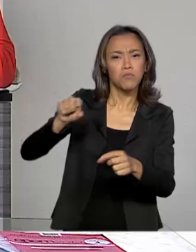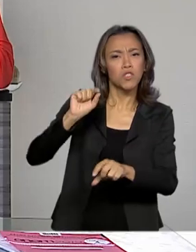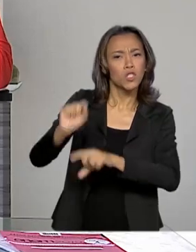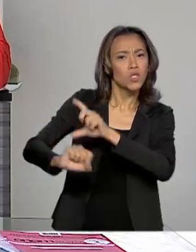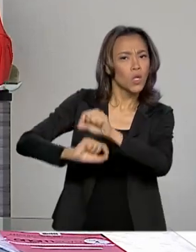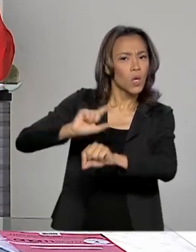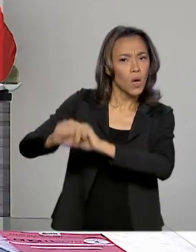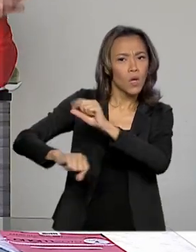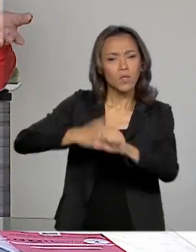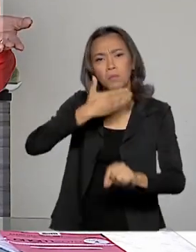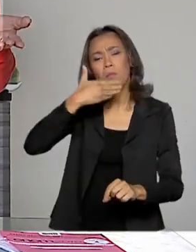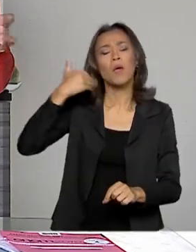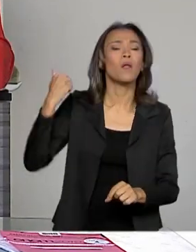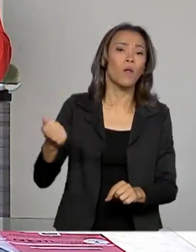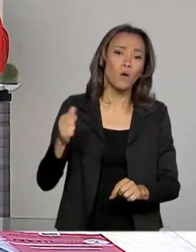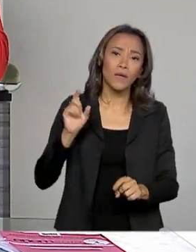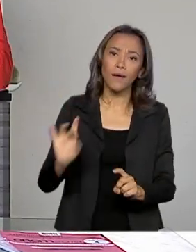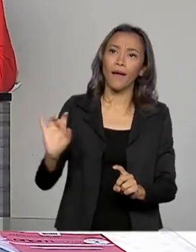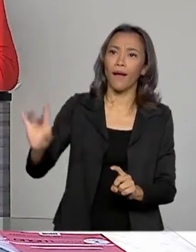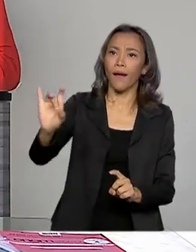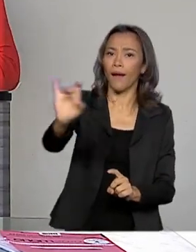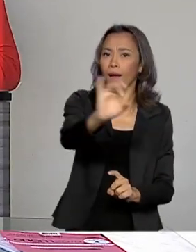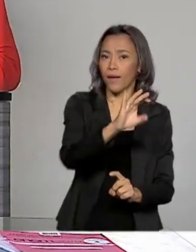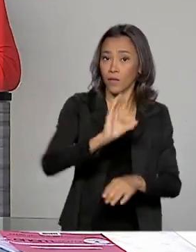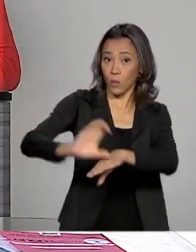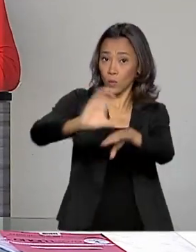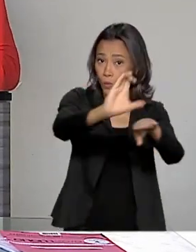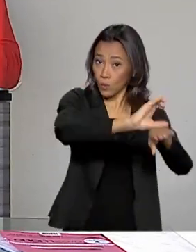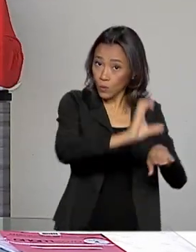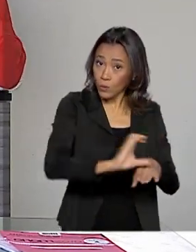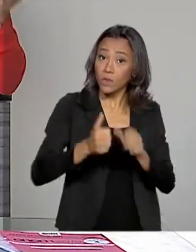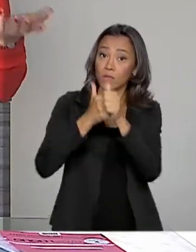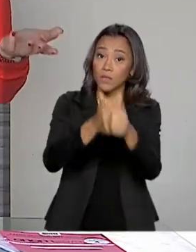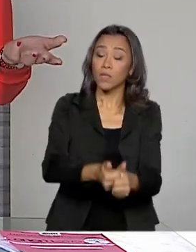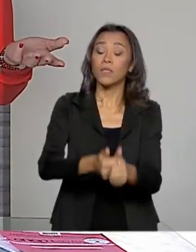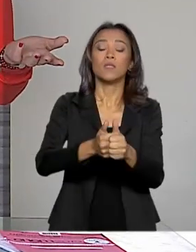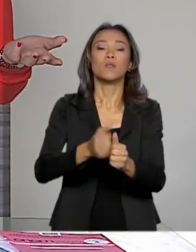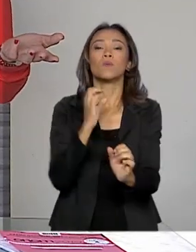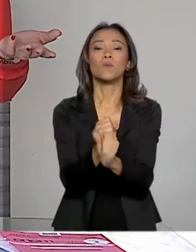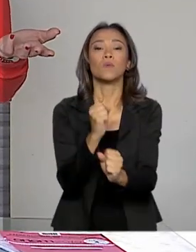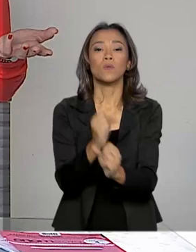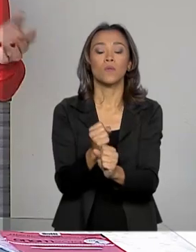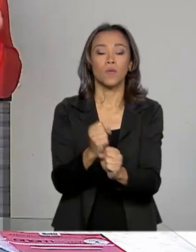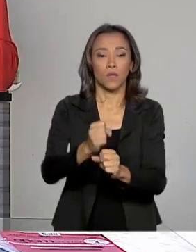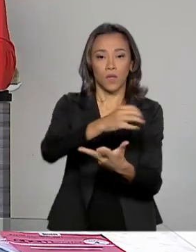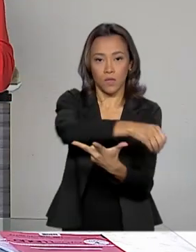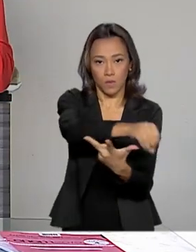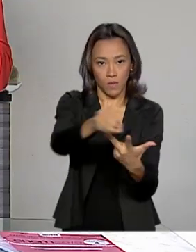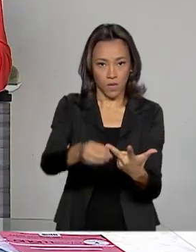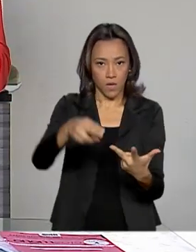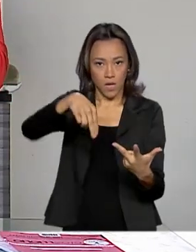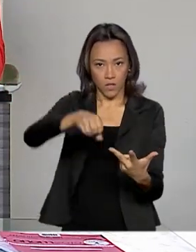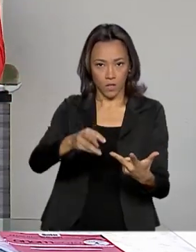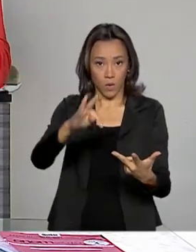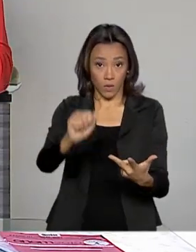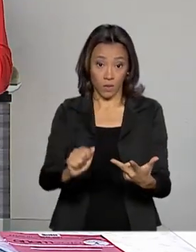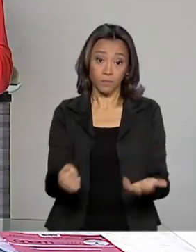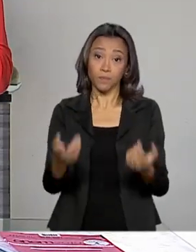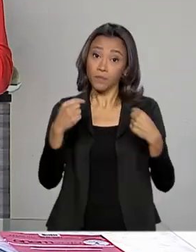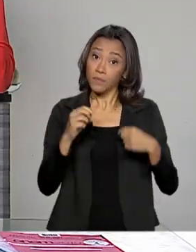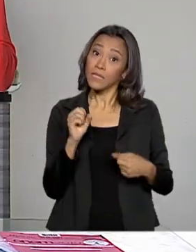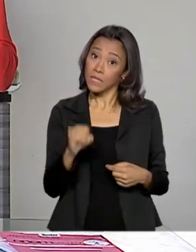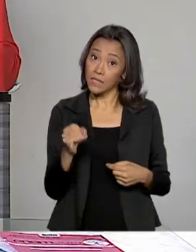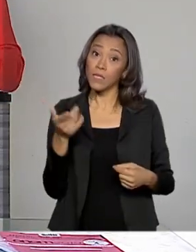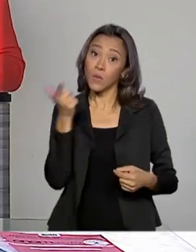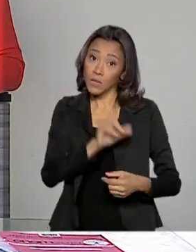classificação em cada curso, de acordo com as notas do Enem. Caso o desempenho do candidato permita o ingresso nos dois